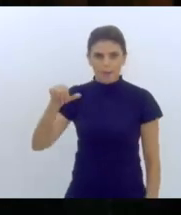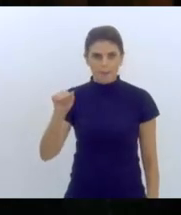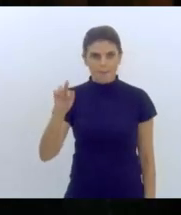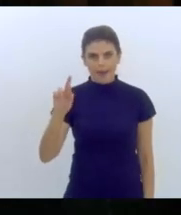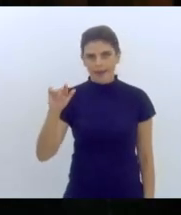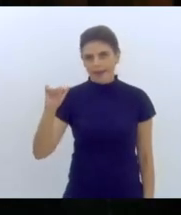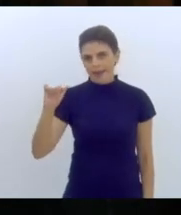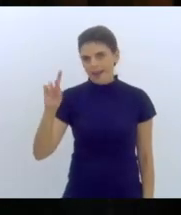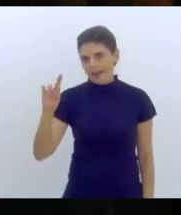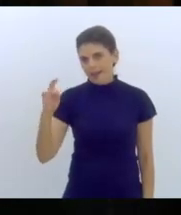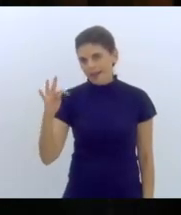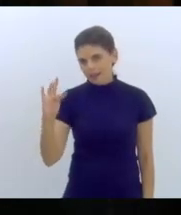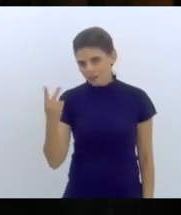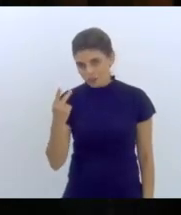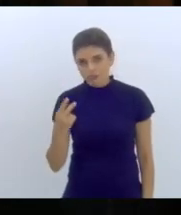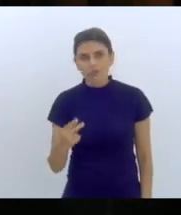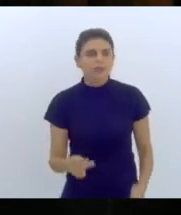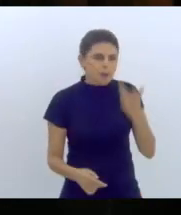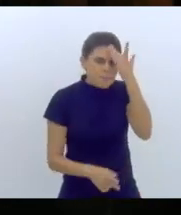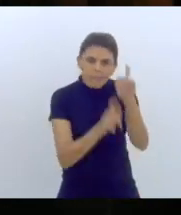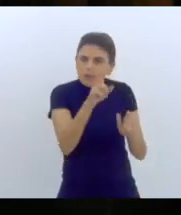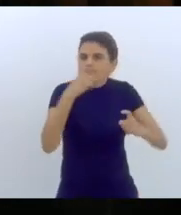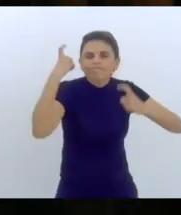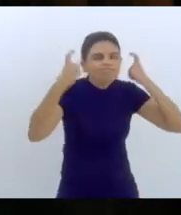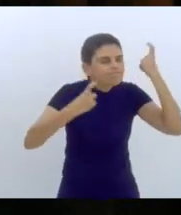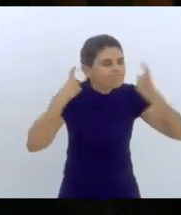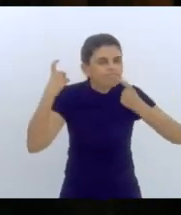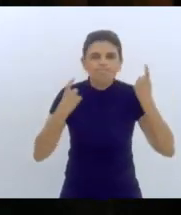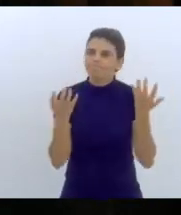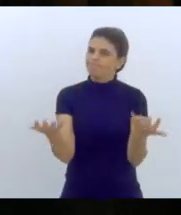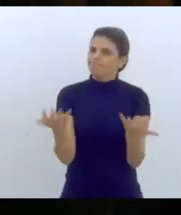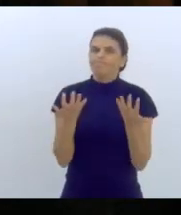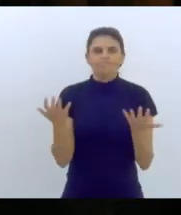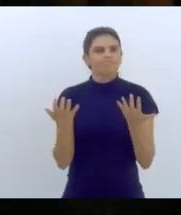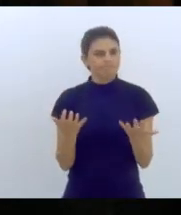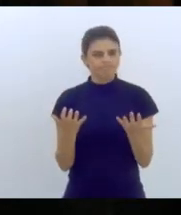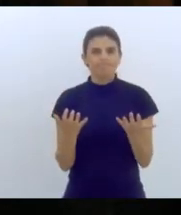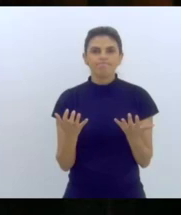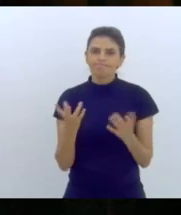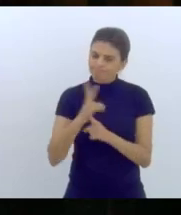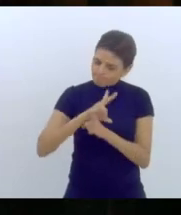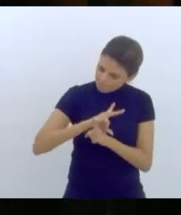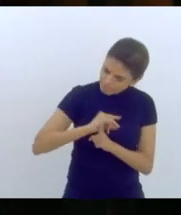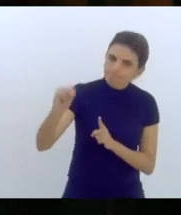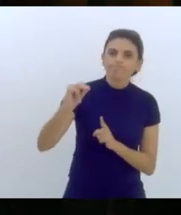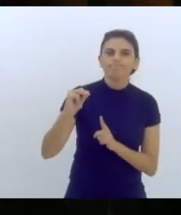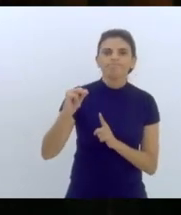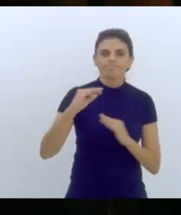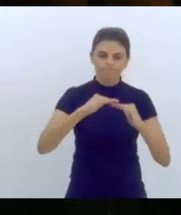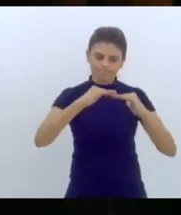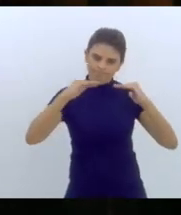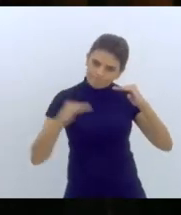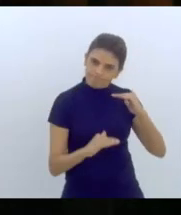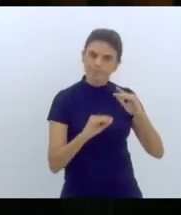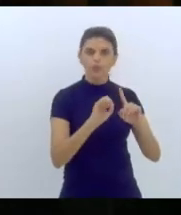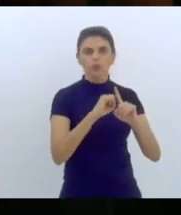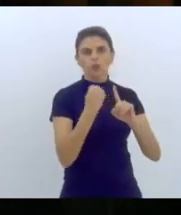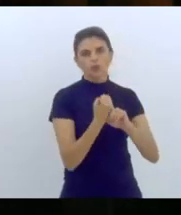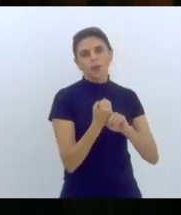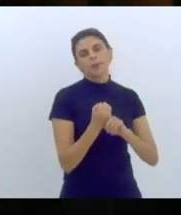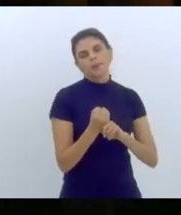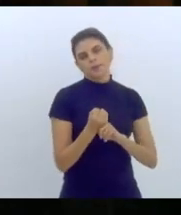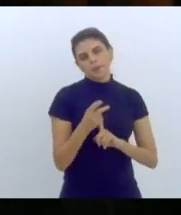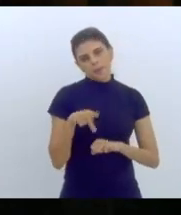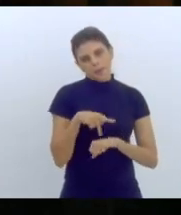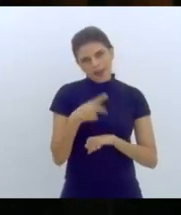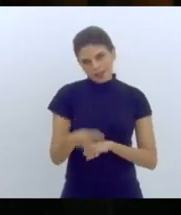aqueles e aquelas que estão verdadeiramente preocupados com a superação das desigualdades sociais no nosso país, no Estado